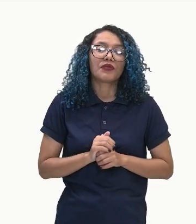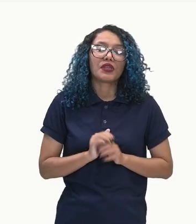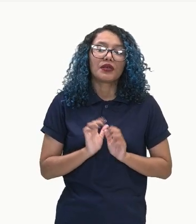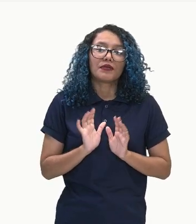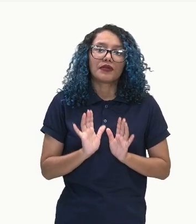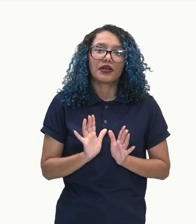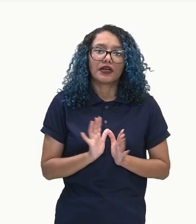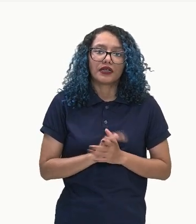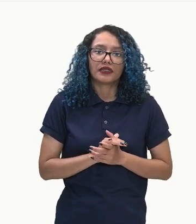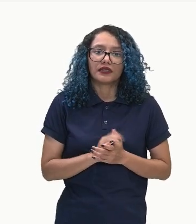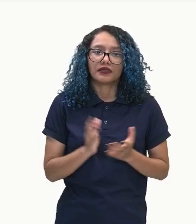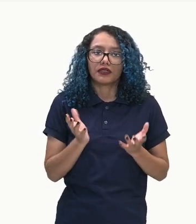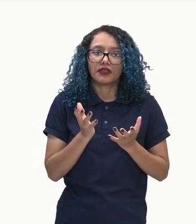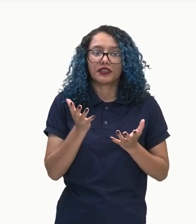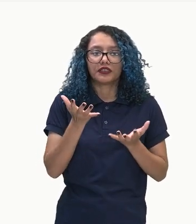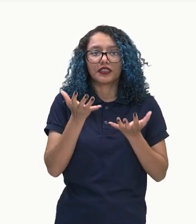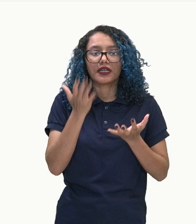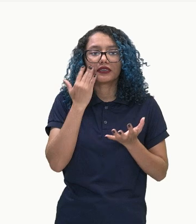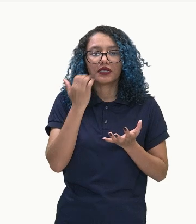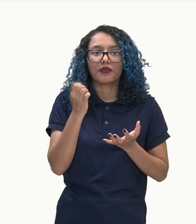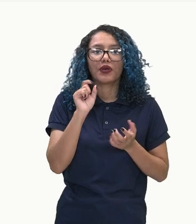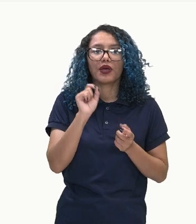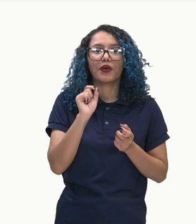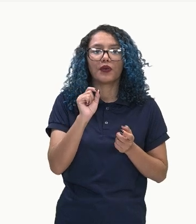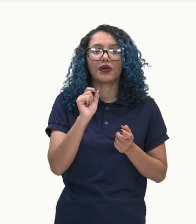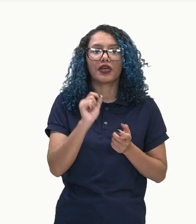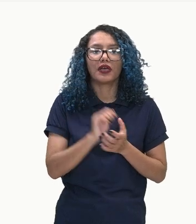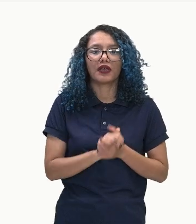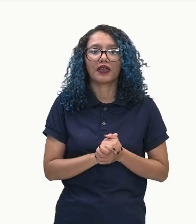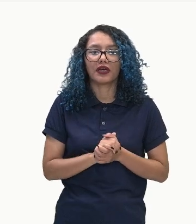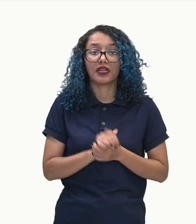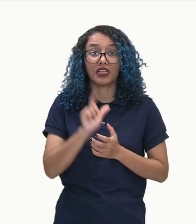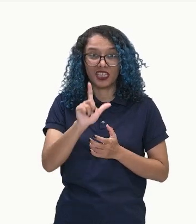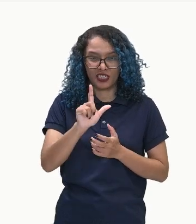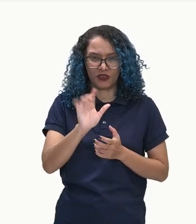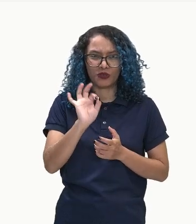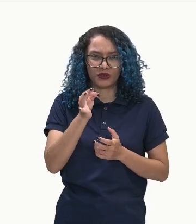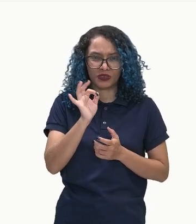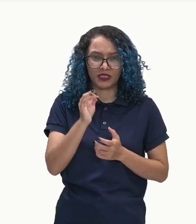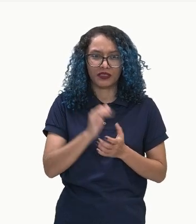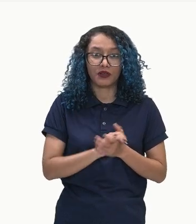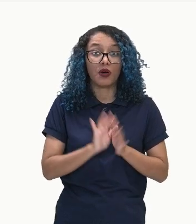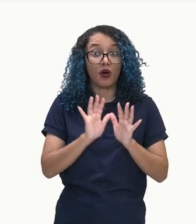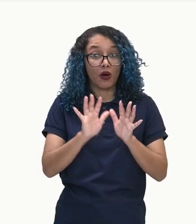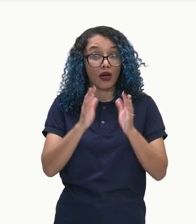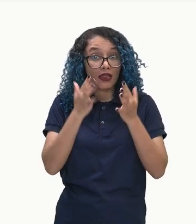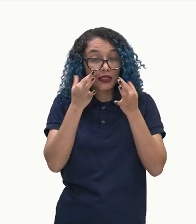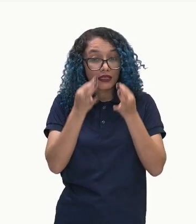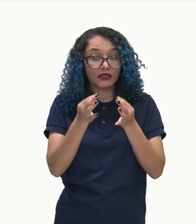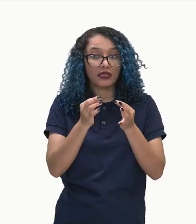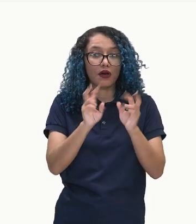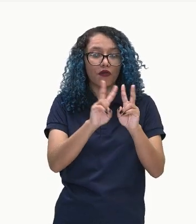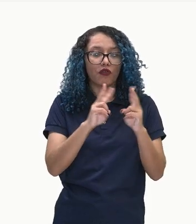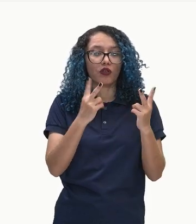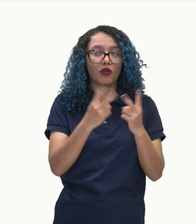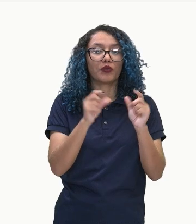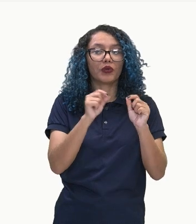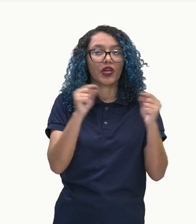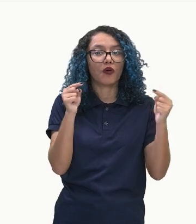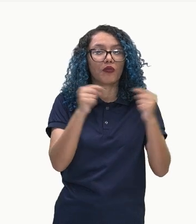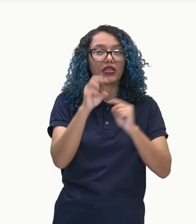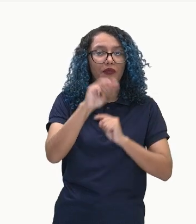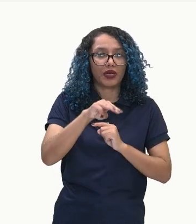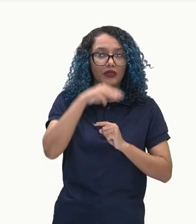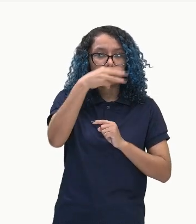é qual a sua capacidade da cisterna em litros, e agora perceba que o nosso volume está em metro cúbico, sabemos que 1